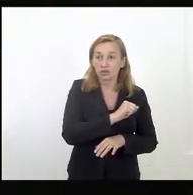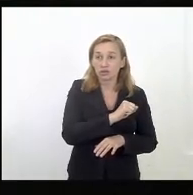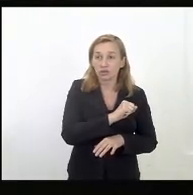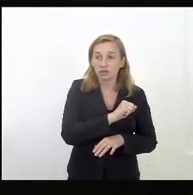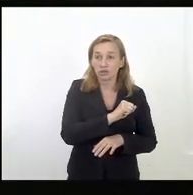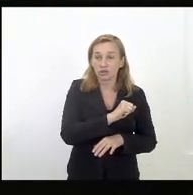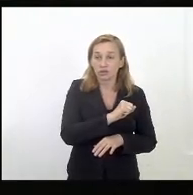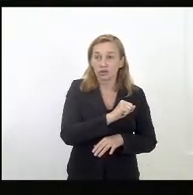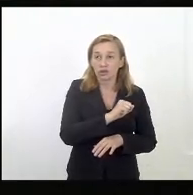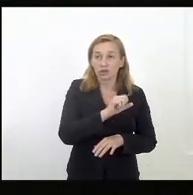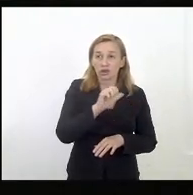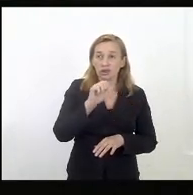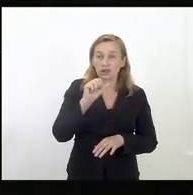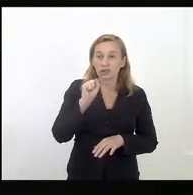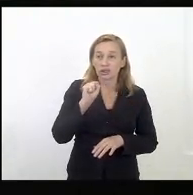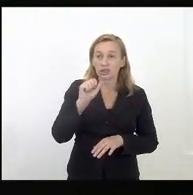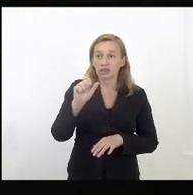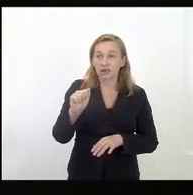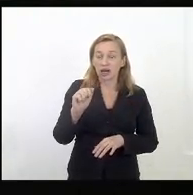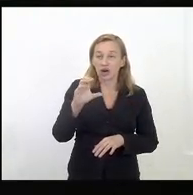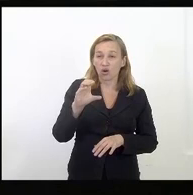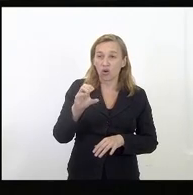das arcose